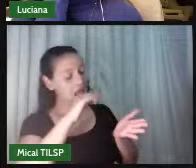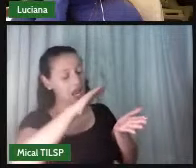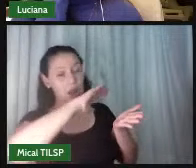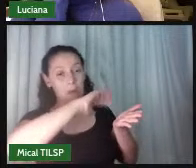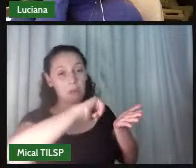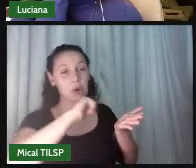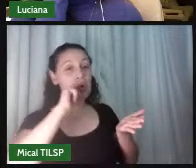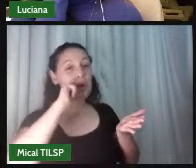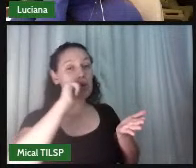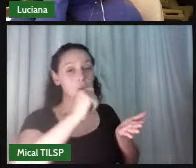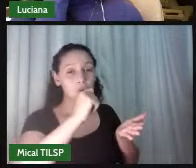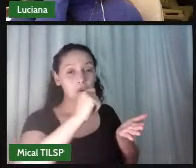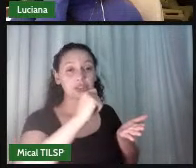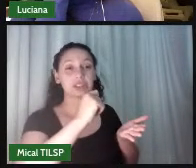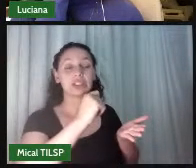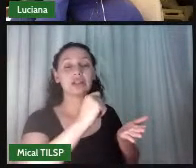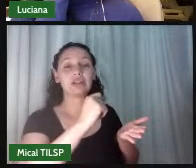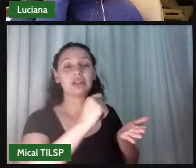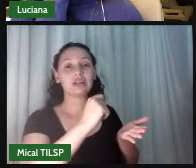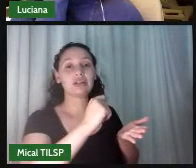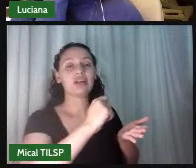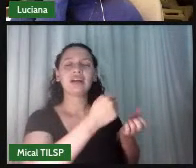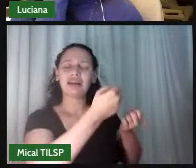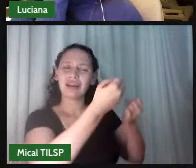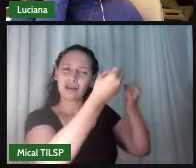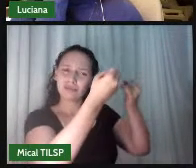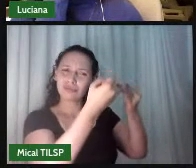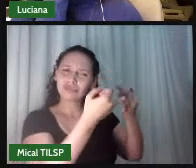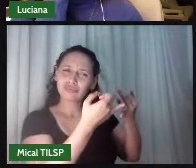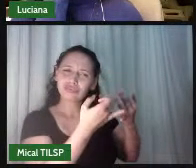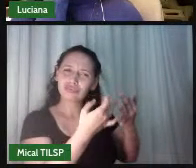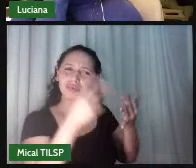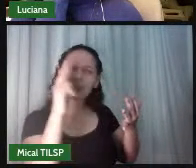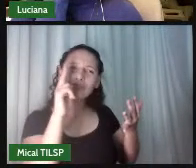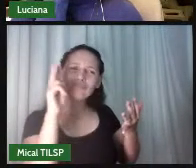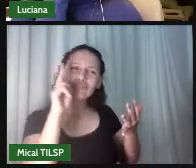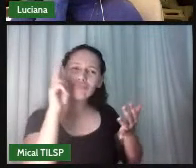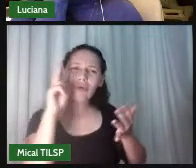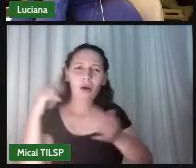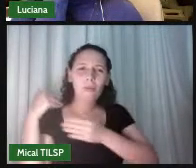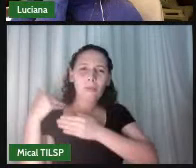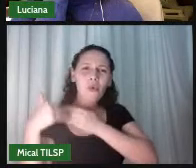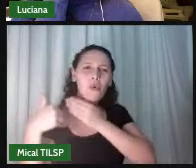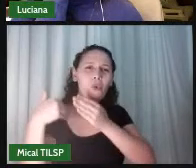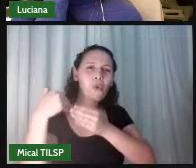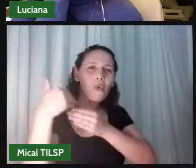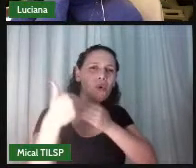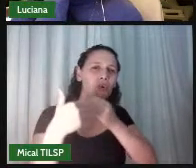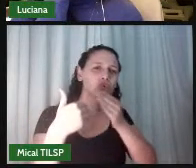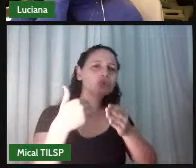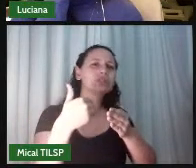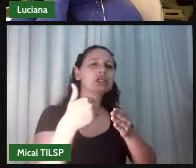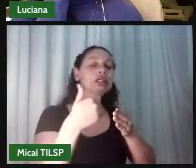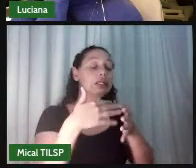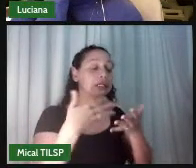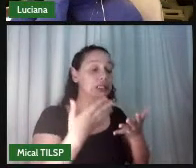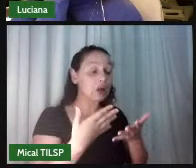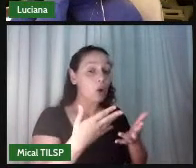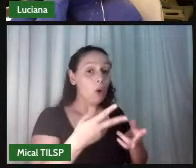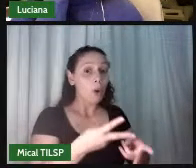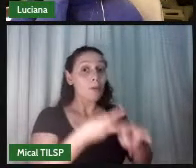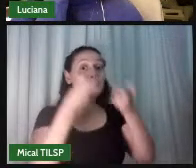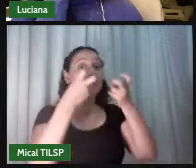tratado, ok? Quando do canal realizado, um objeto que se assemelha a um pedaço de lima. Então, aqui, aquela